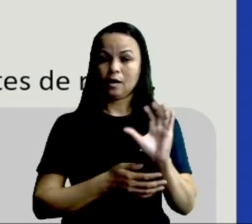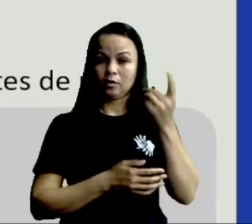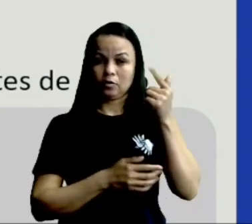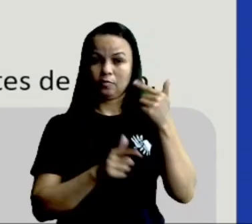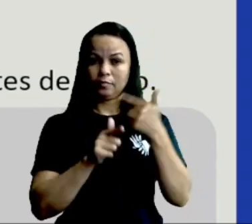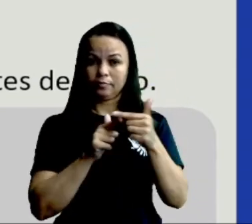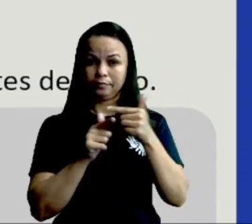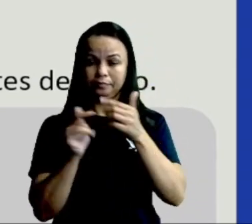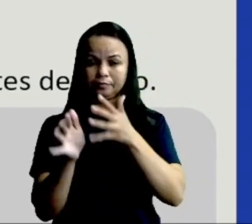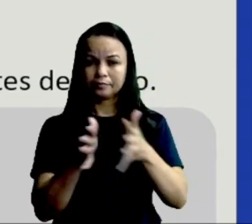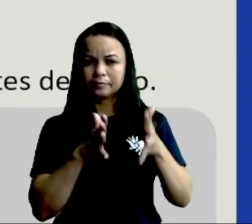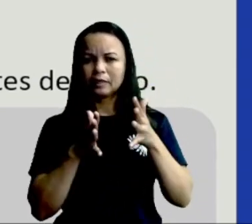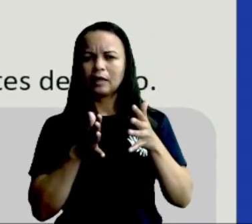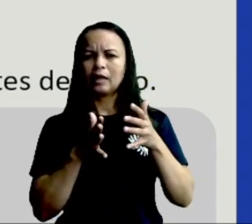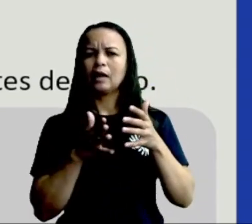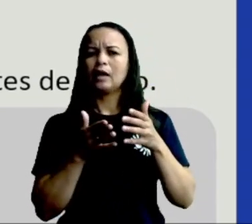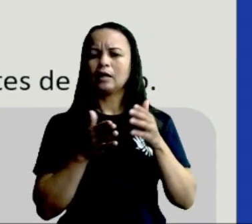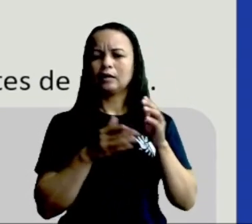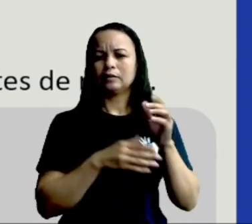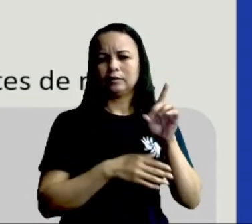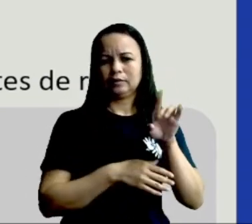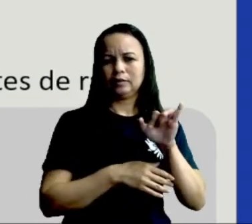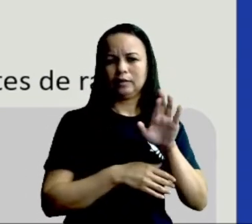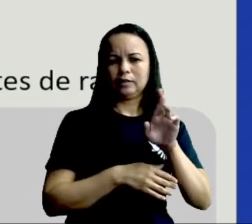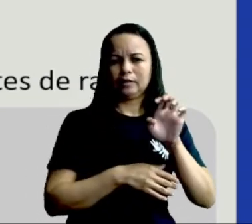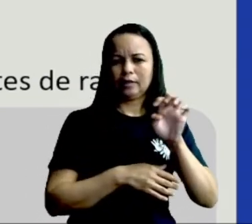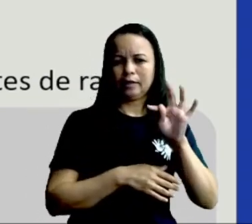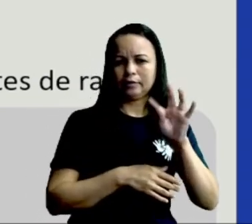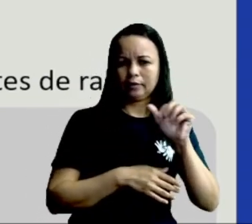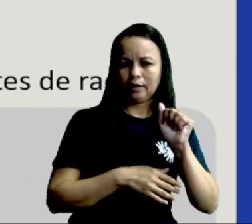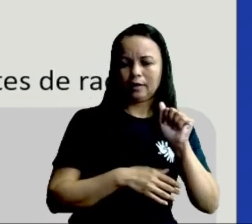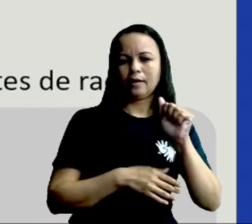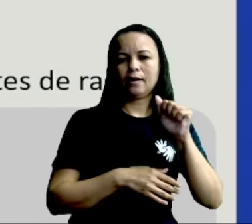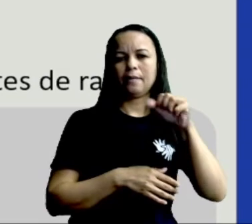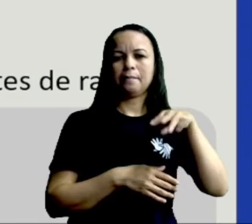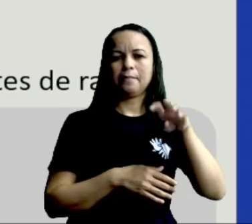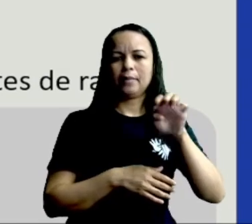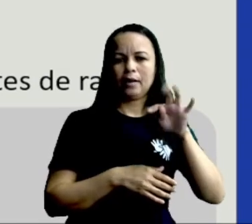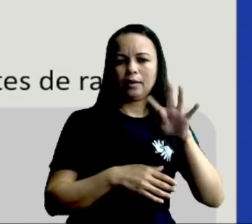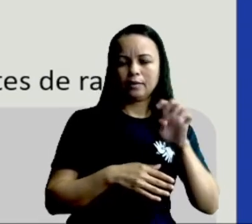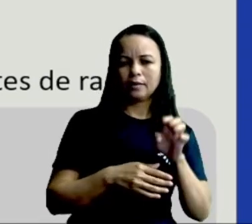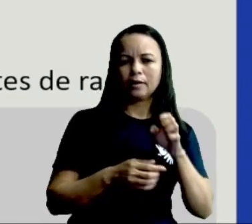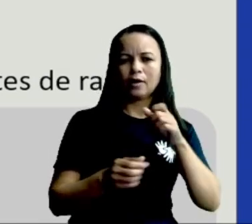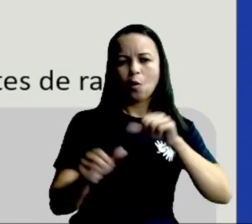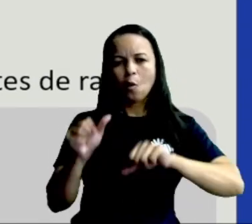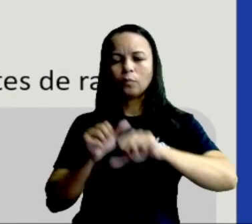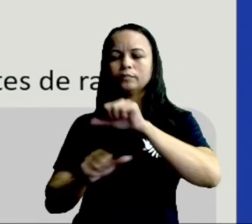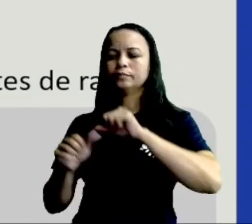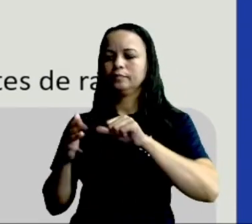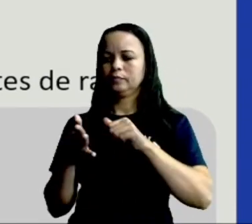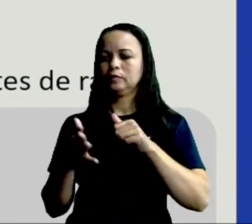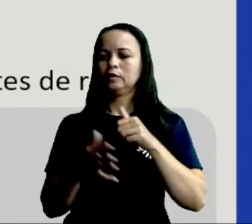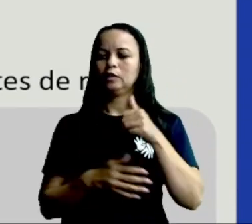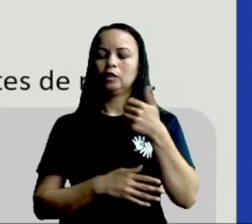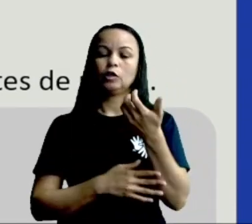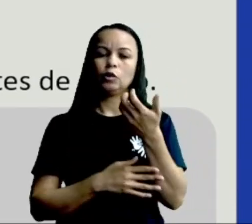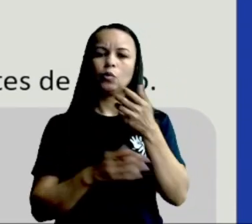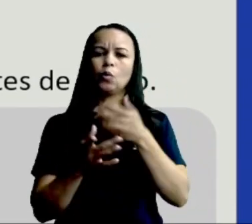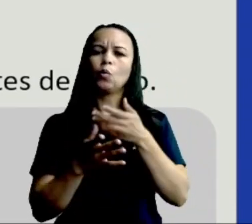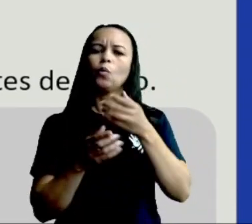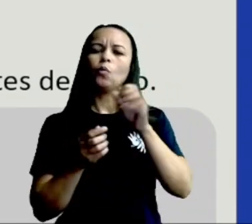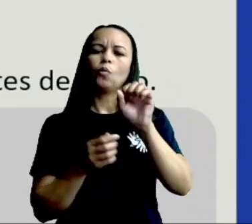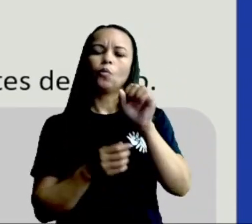saber se são diretamente ou indiretamente proporcionais? Então, diretamente, 80 para 240,